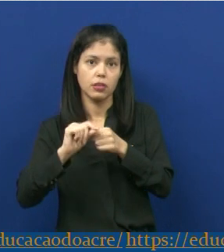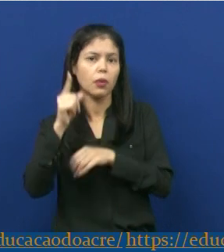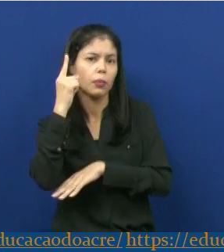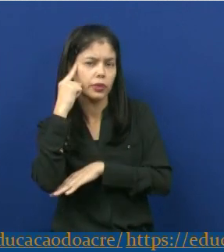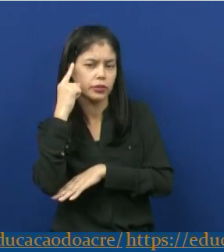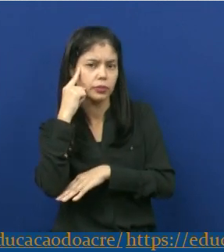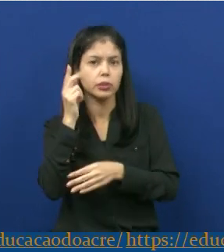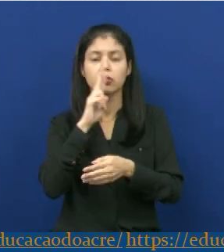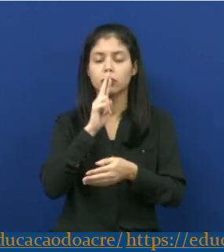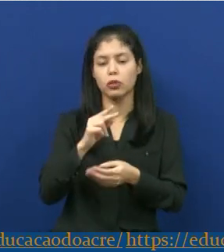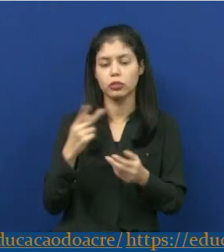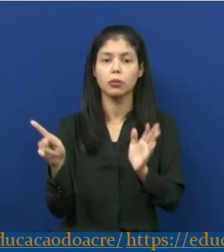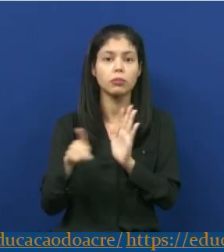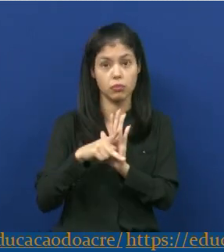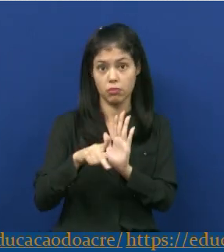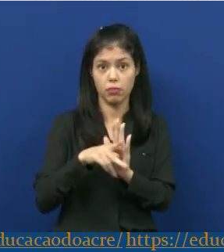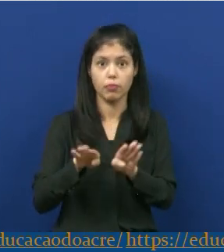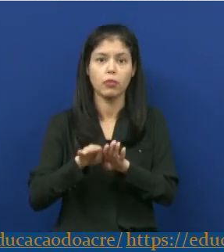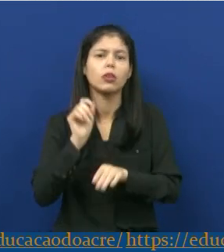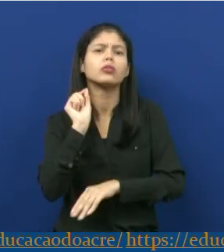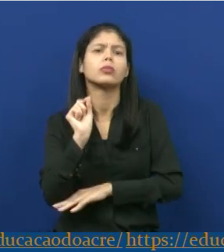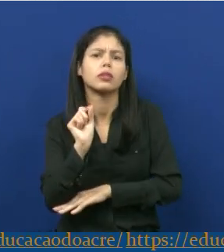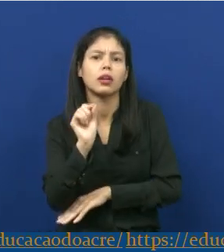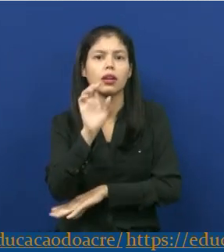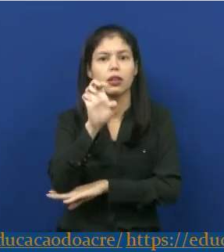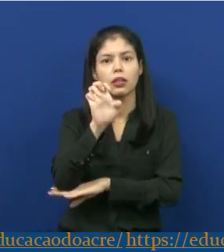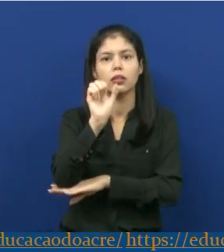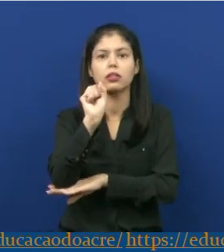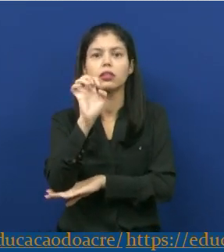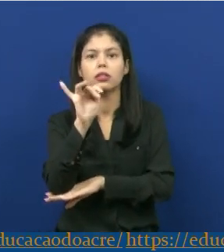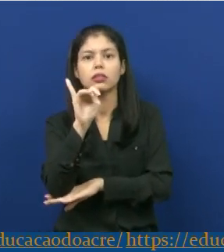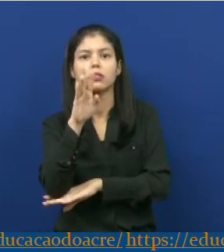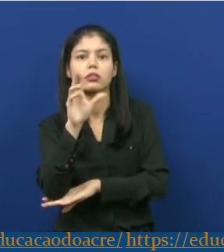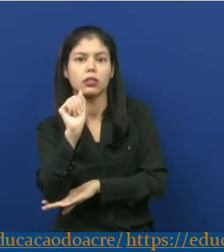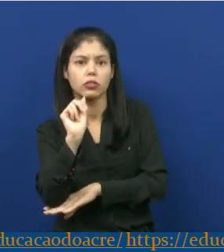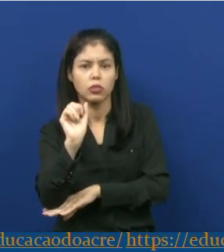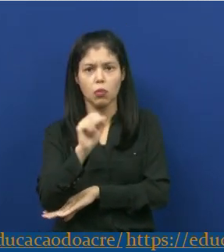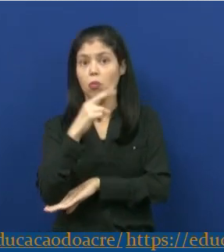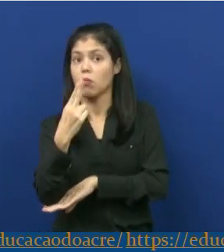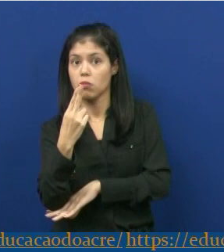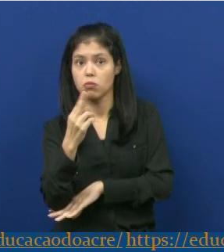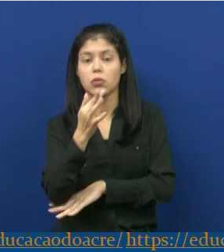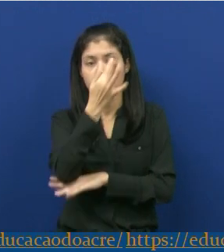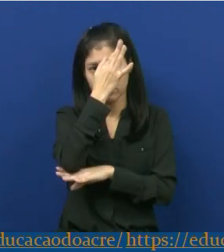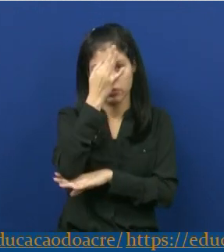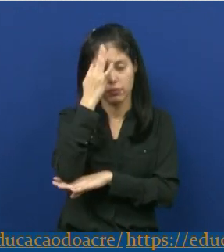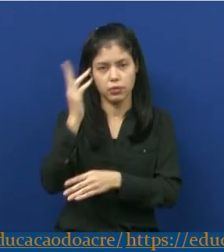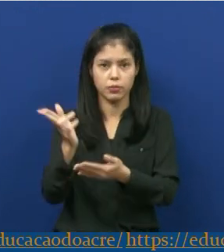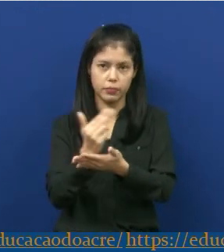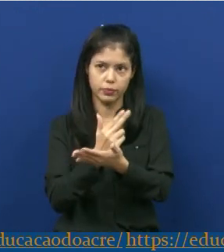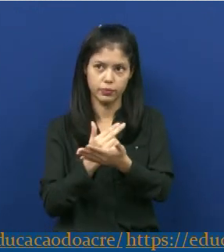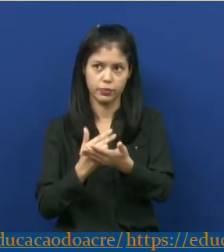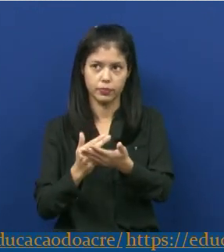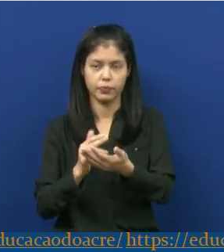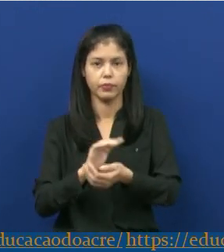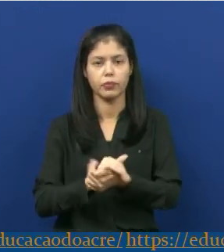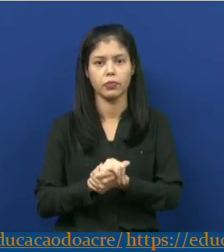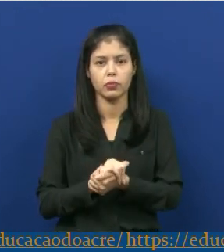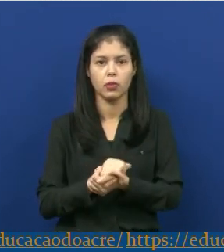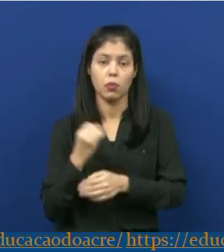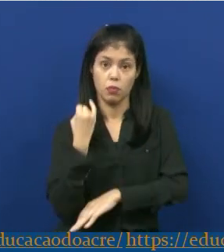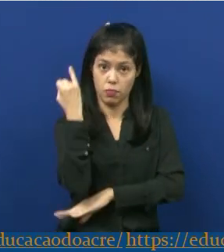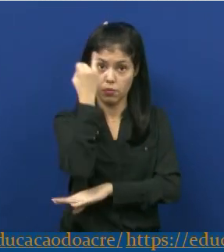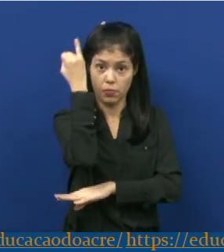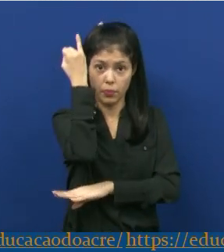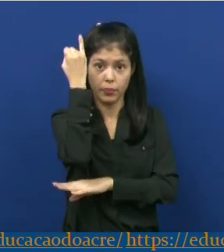sua própria resposta acerca do que é a estética ou a filosofia da arte. O ponto principal de